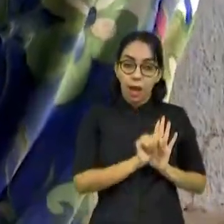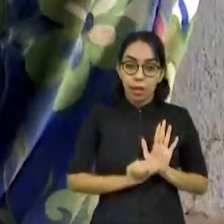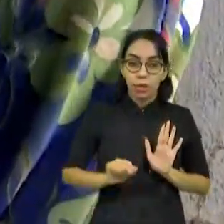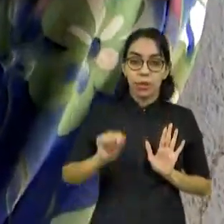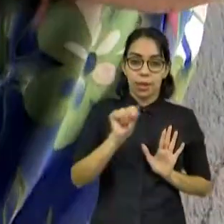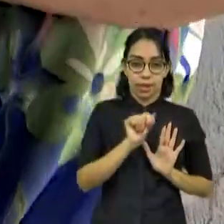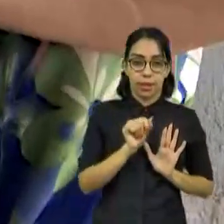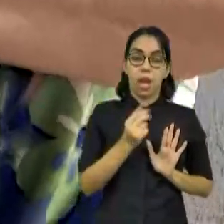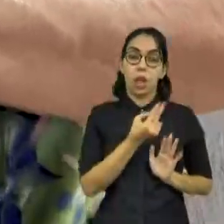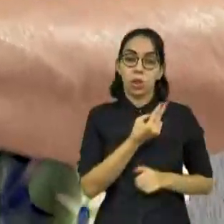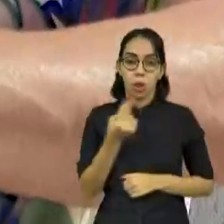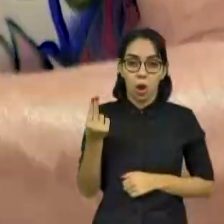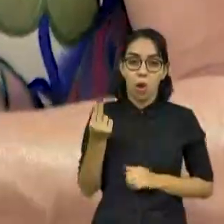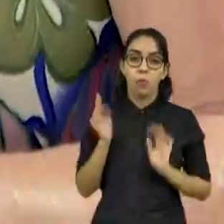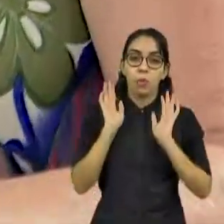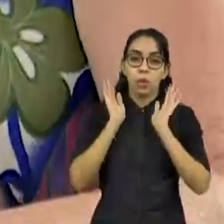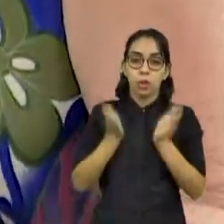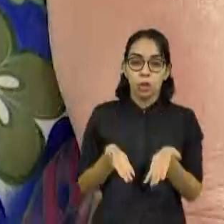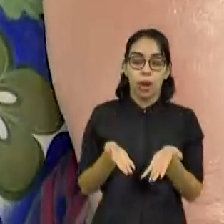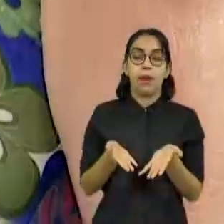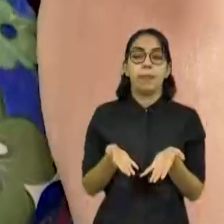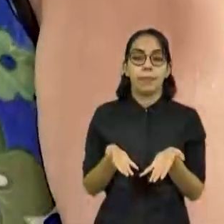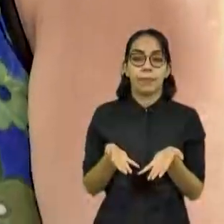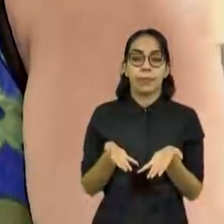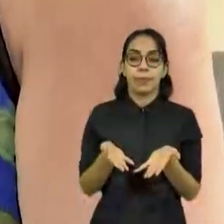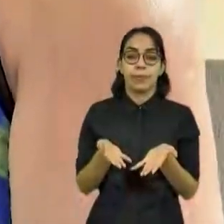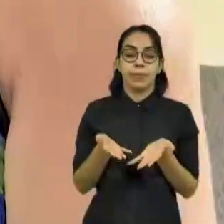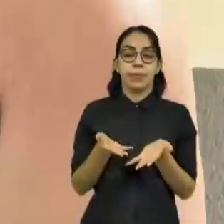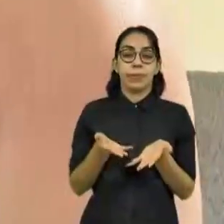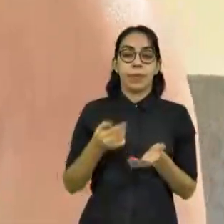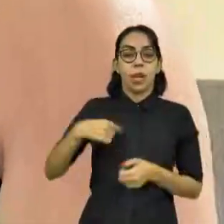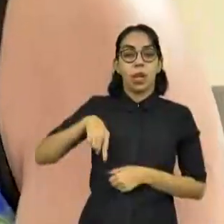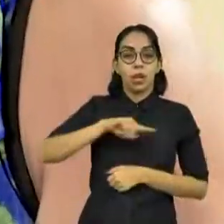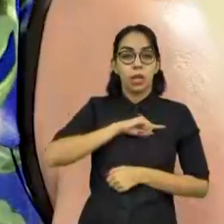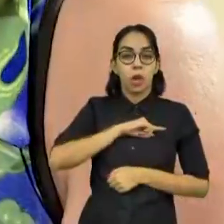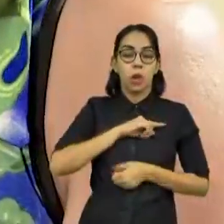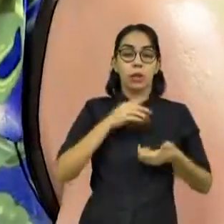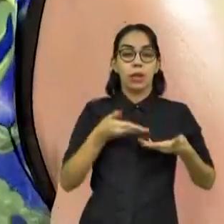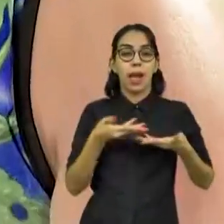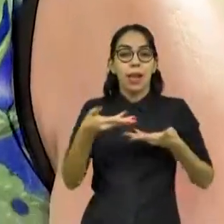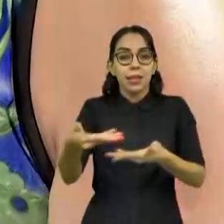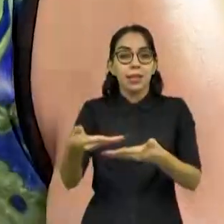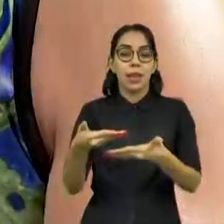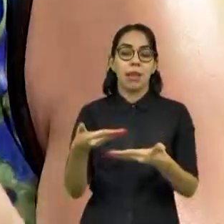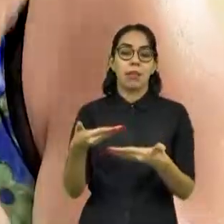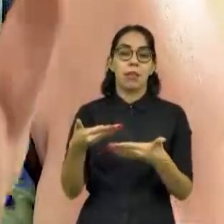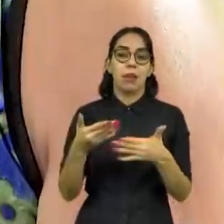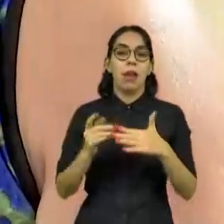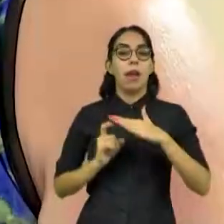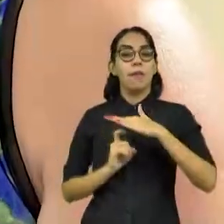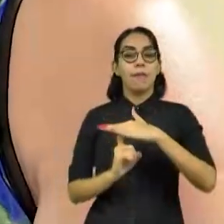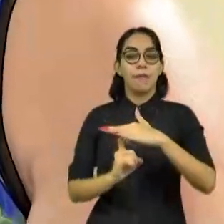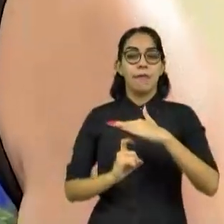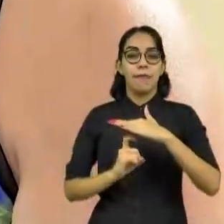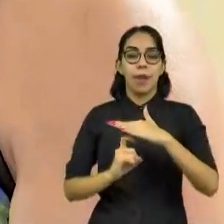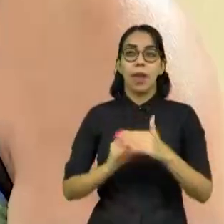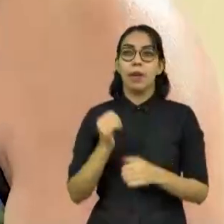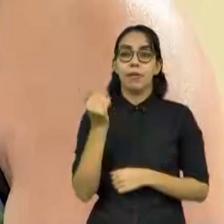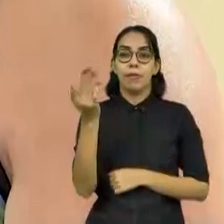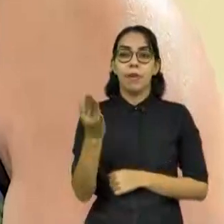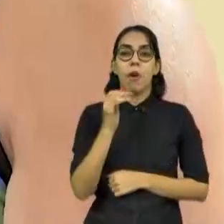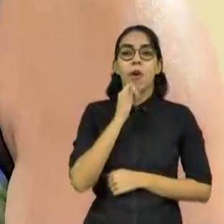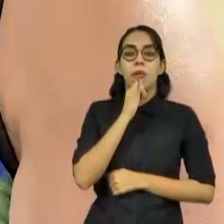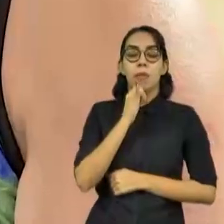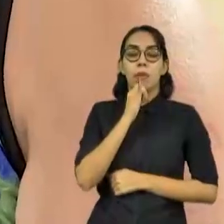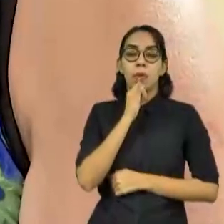a gente já, assim, a gente é convidada para ir para as feiras, né? Participar de feira fora, em Catreus,